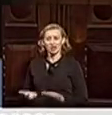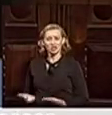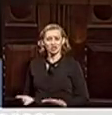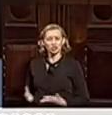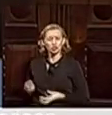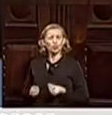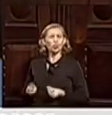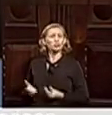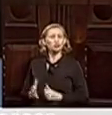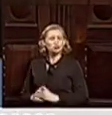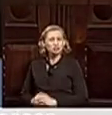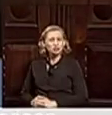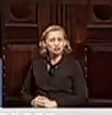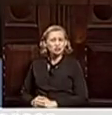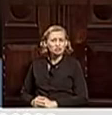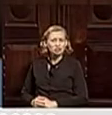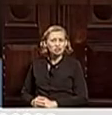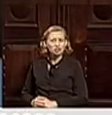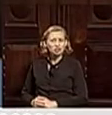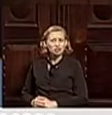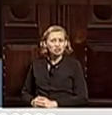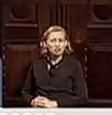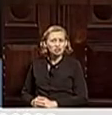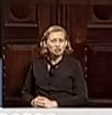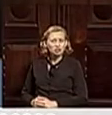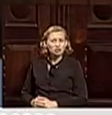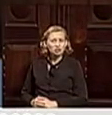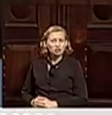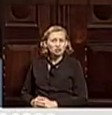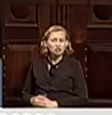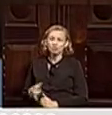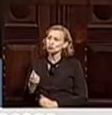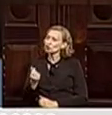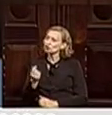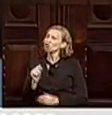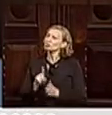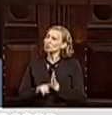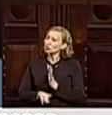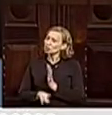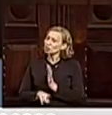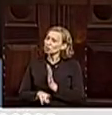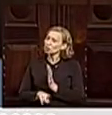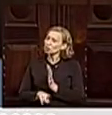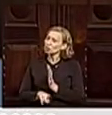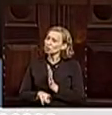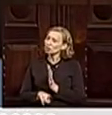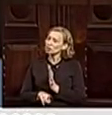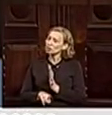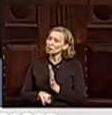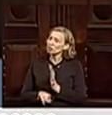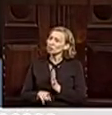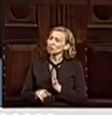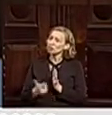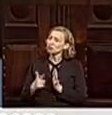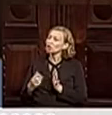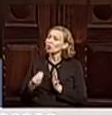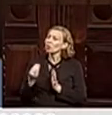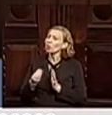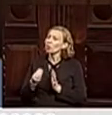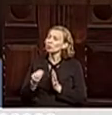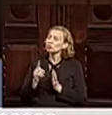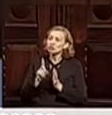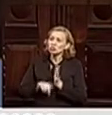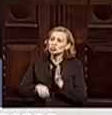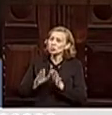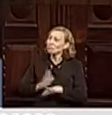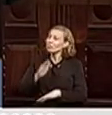constitucional em saúde. Ora bolas, se o orçamento caiu como um todo, não há razões para diminuir ainda mais